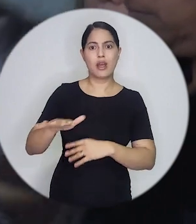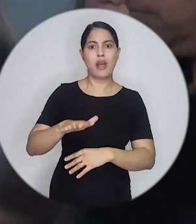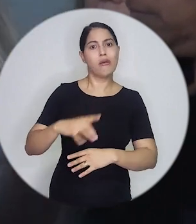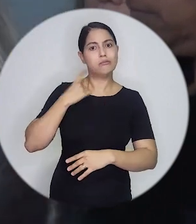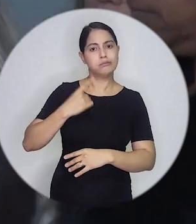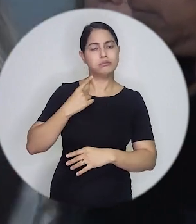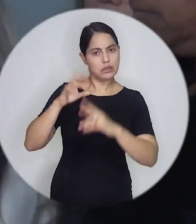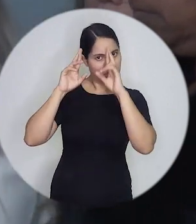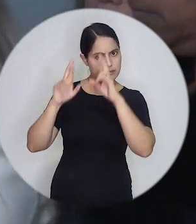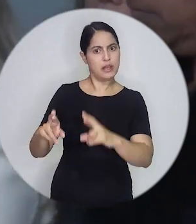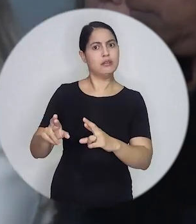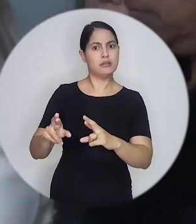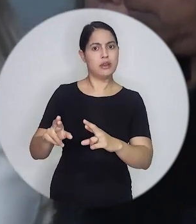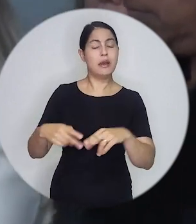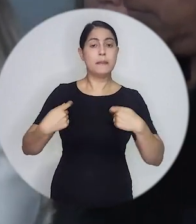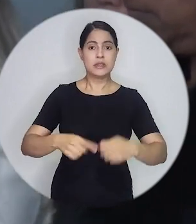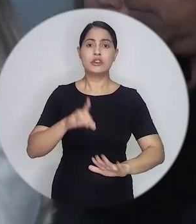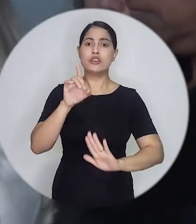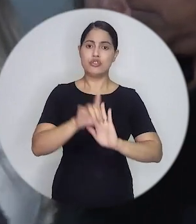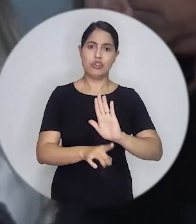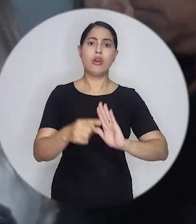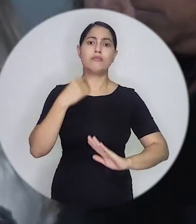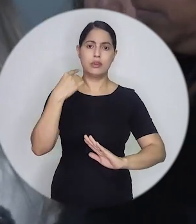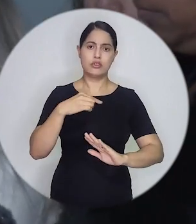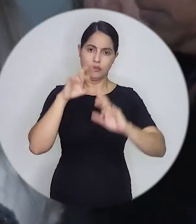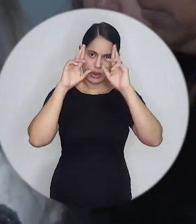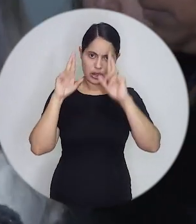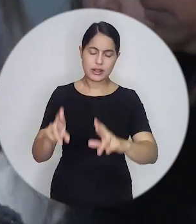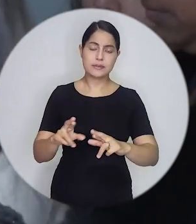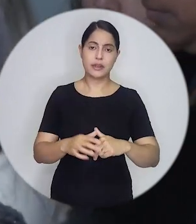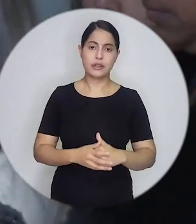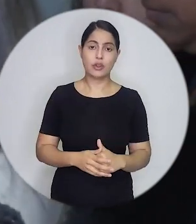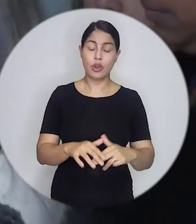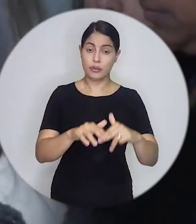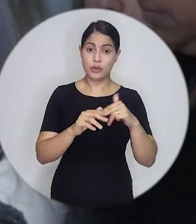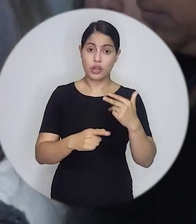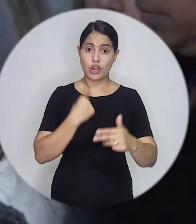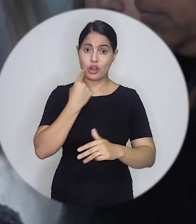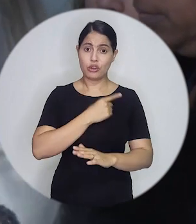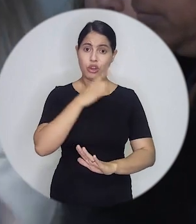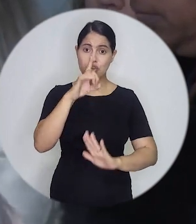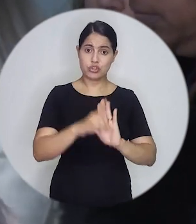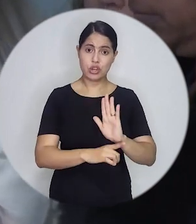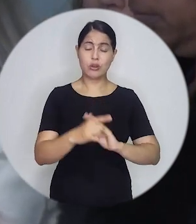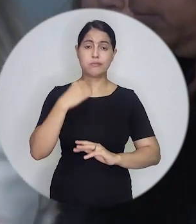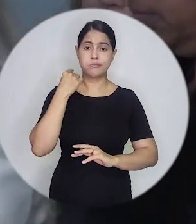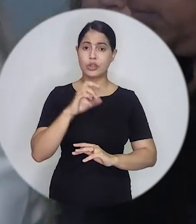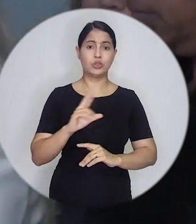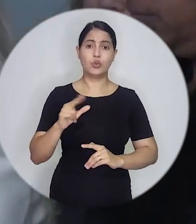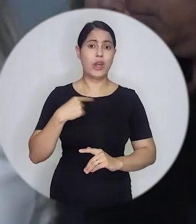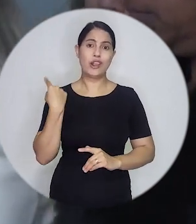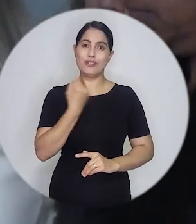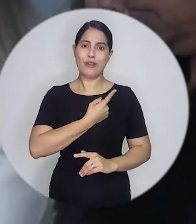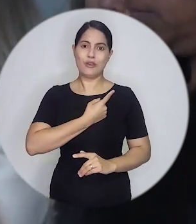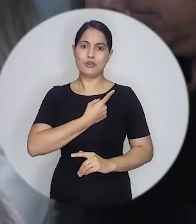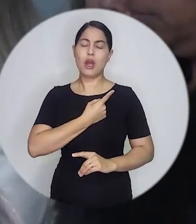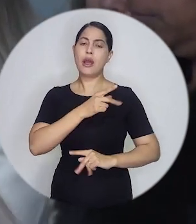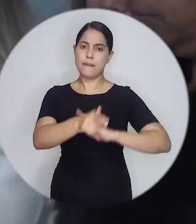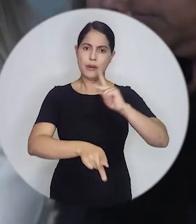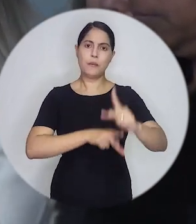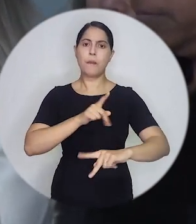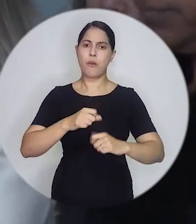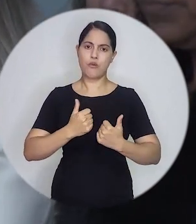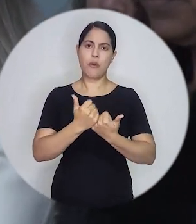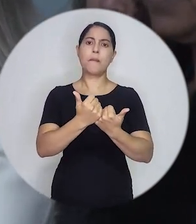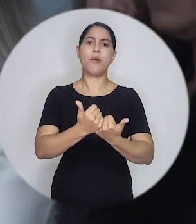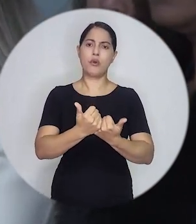o respeito à advocacia, sem o respeito à prerrogativa do advogado. Isso porque o advogado, ele